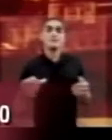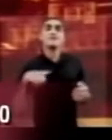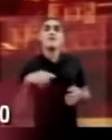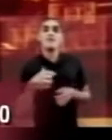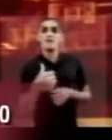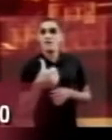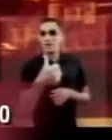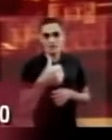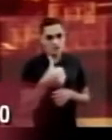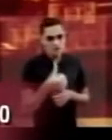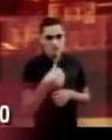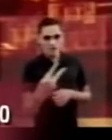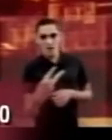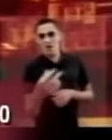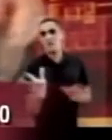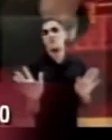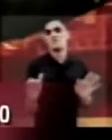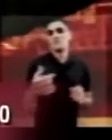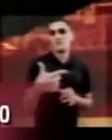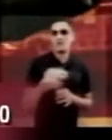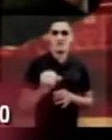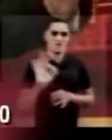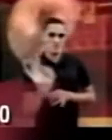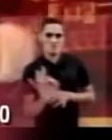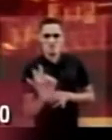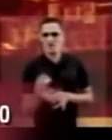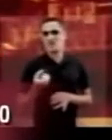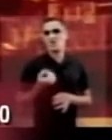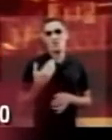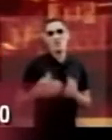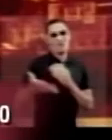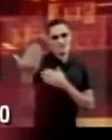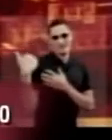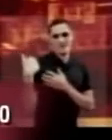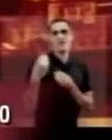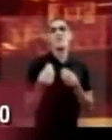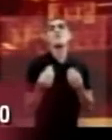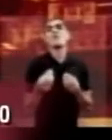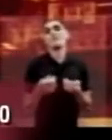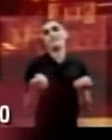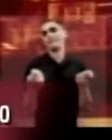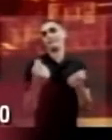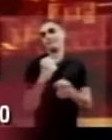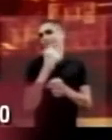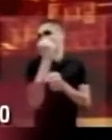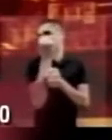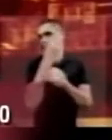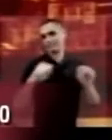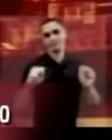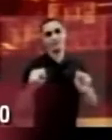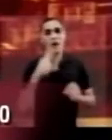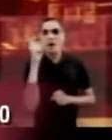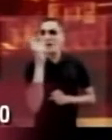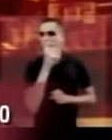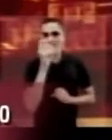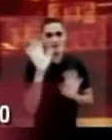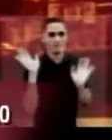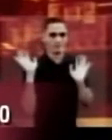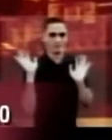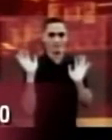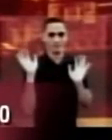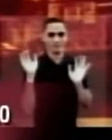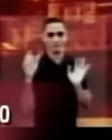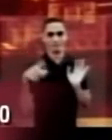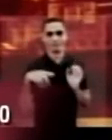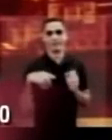20% praticamente desse valor, é impossível. Isso é uma mentira com outros fins que